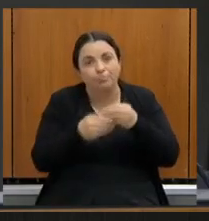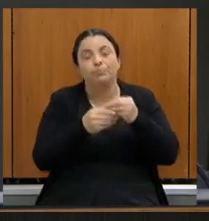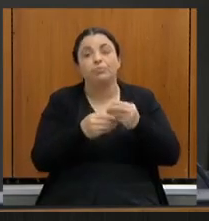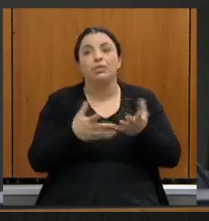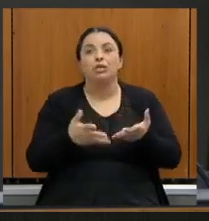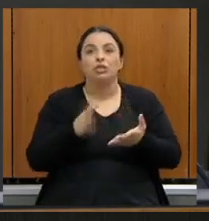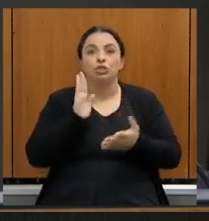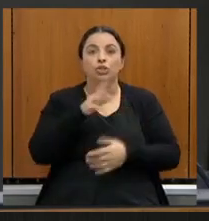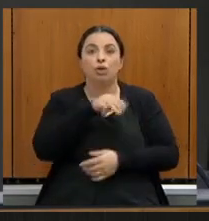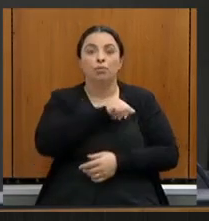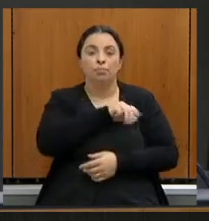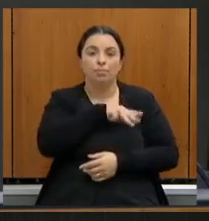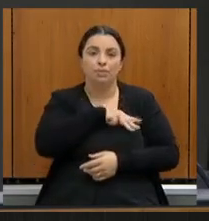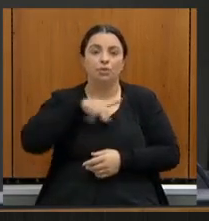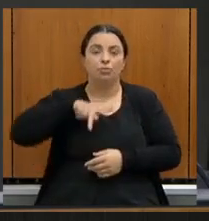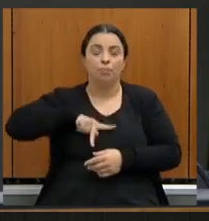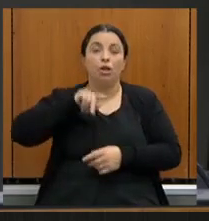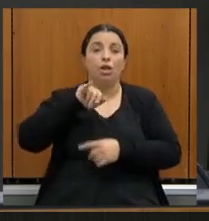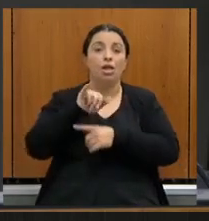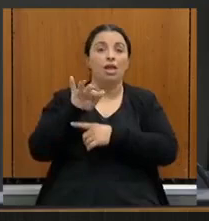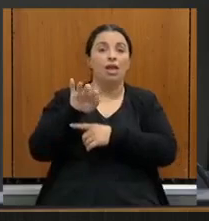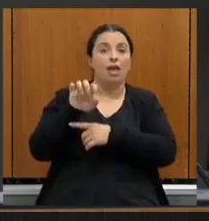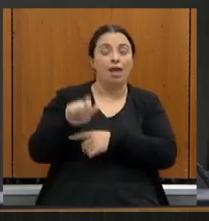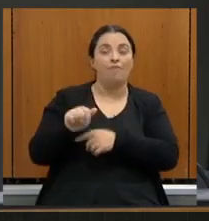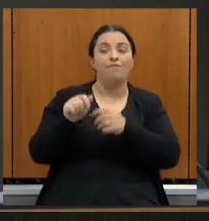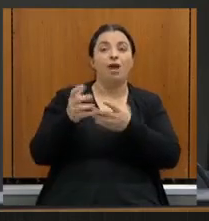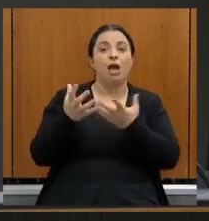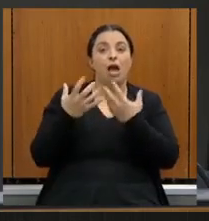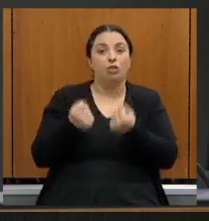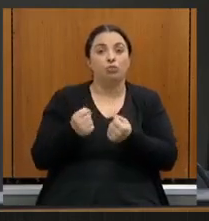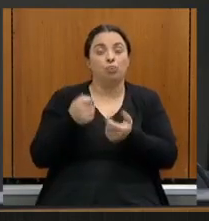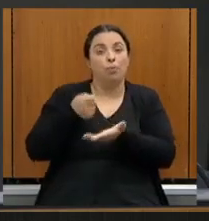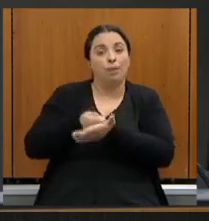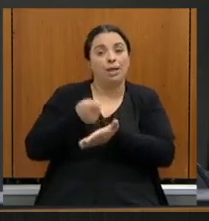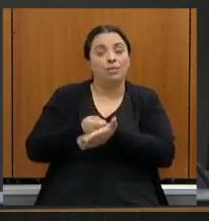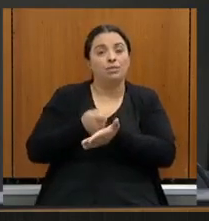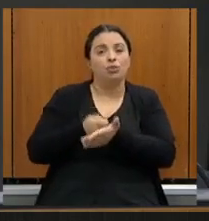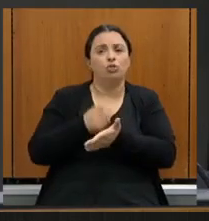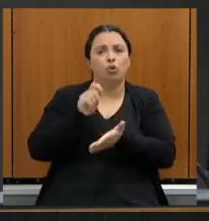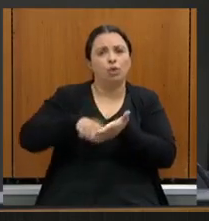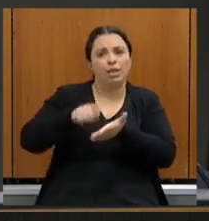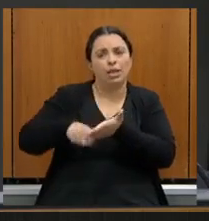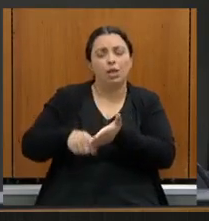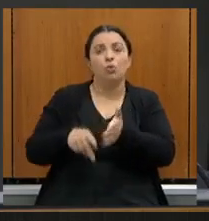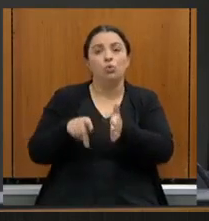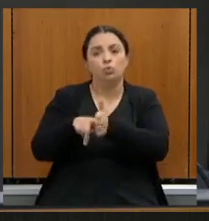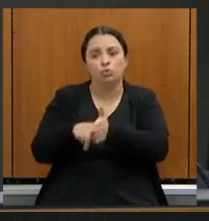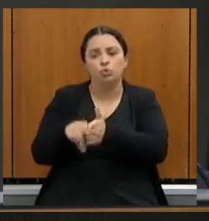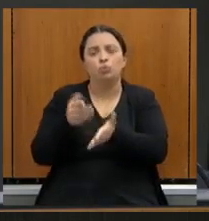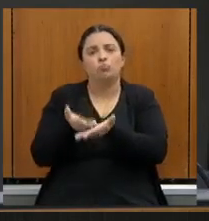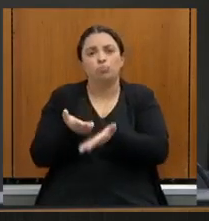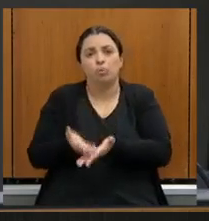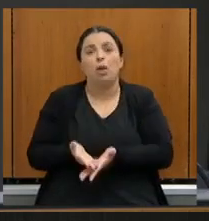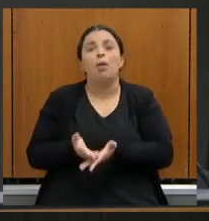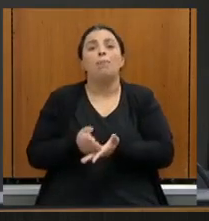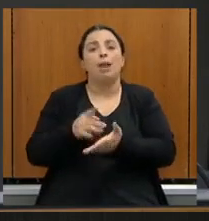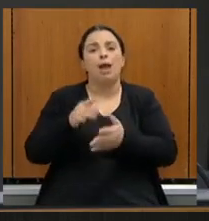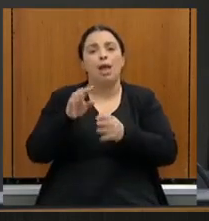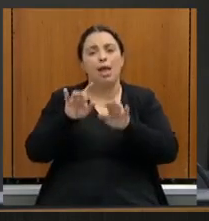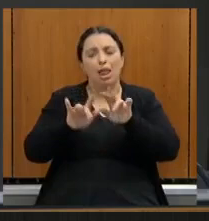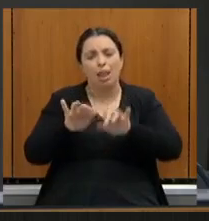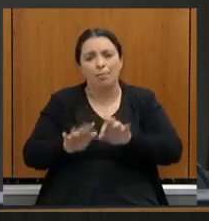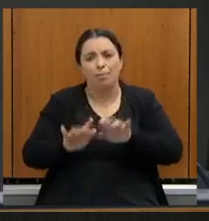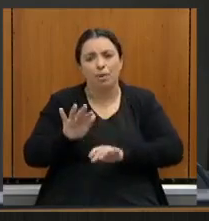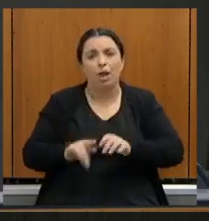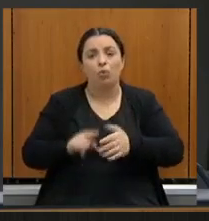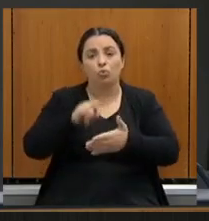do qual o IEFA assumiu a obrigação de contratar os estudos necessários para a elaboração do dossiê de tombamento da Serra